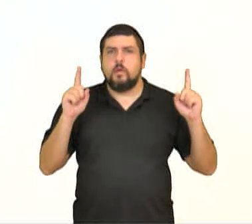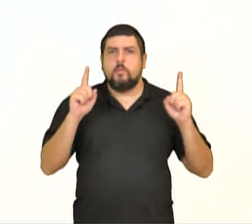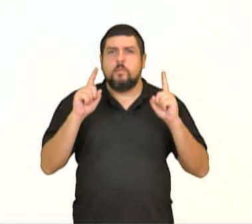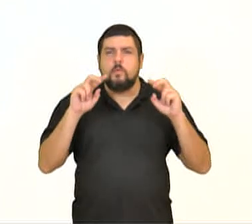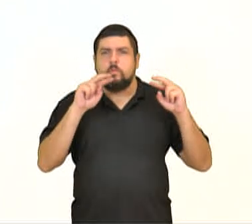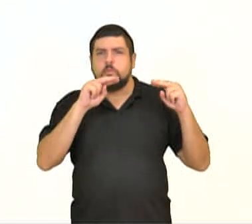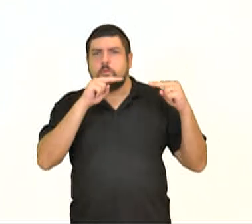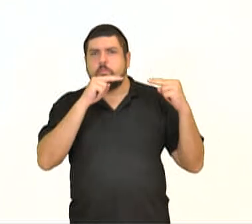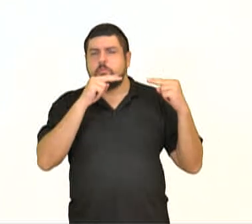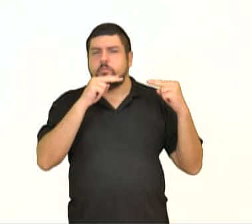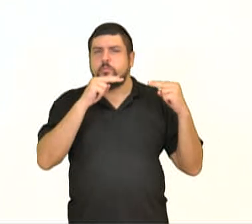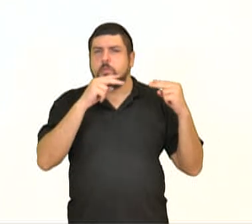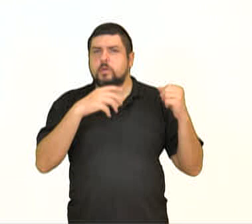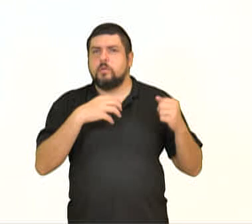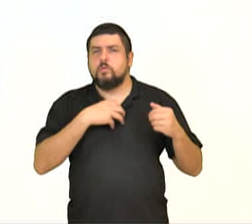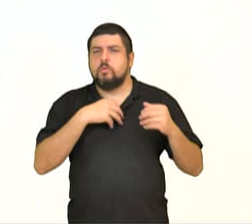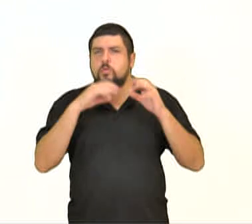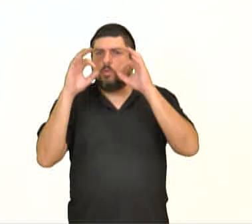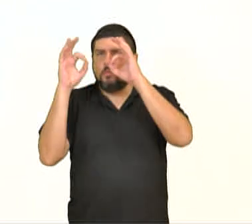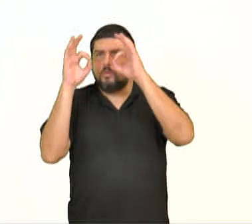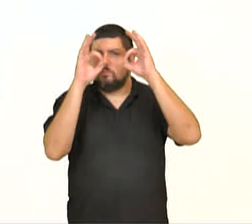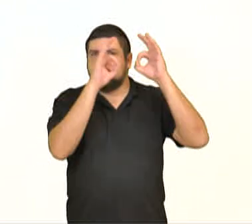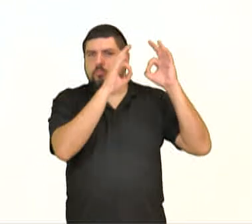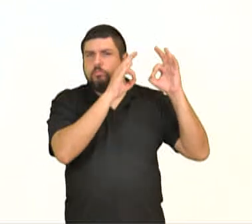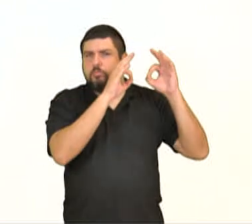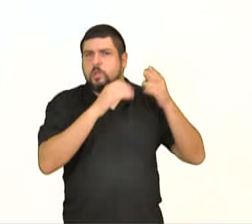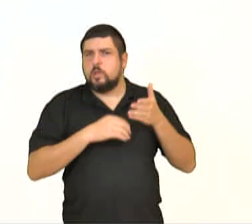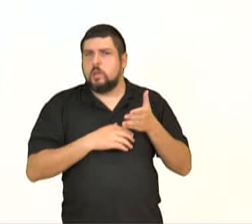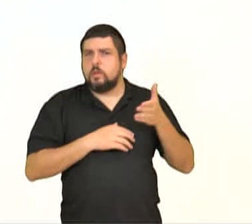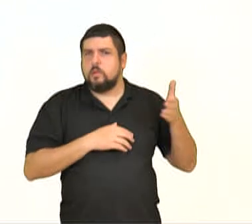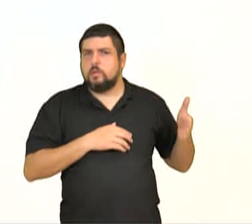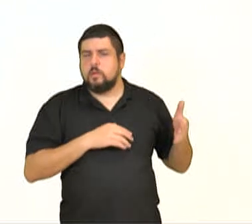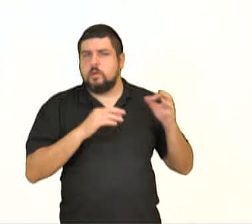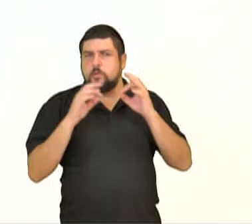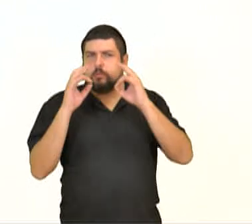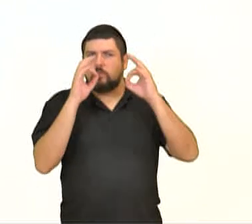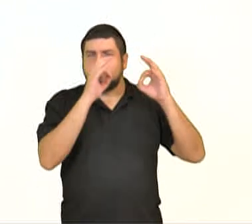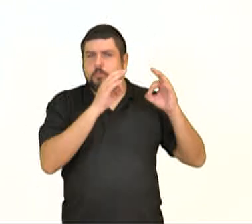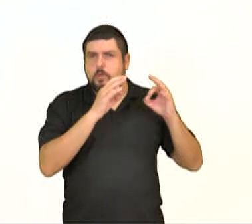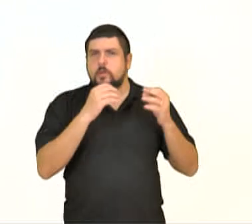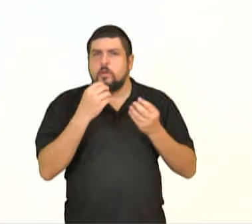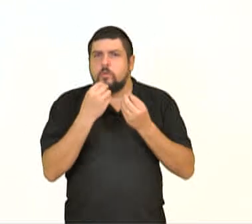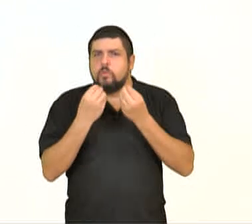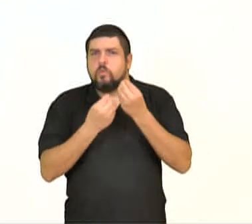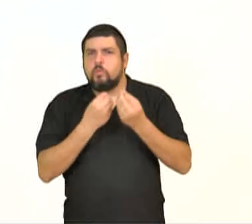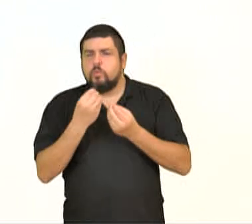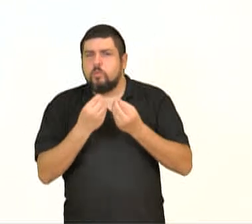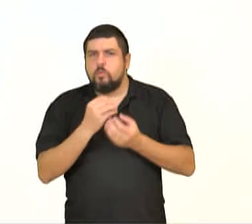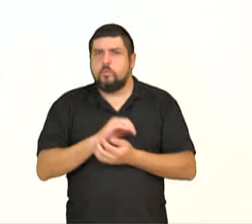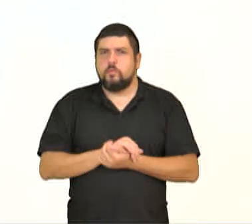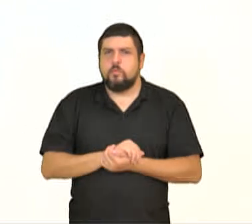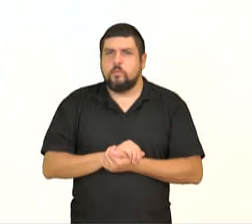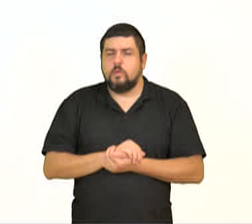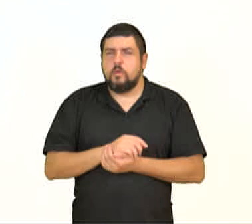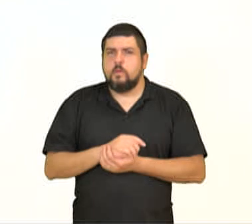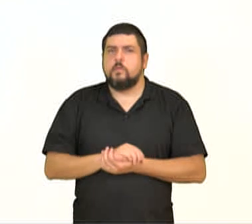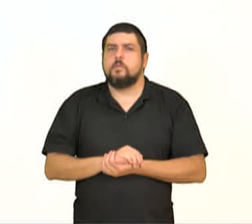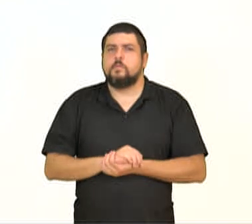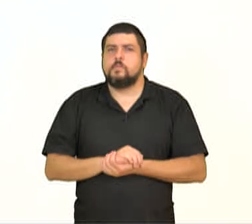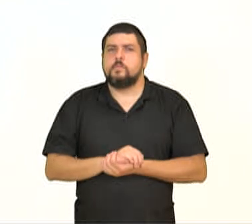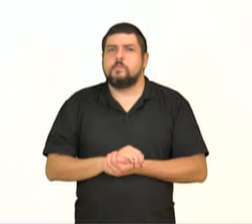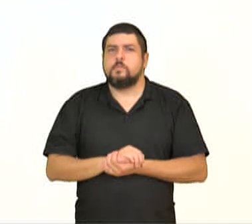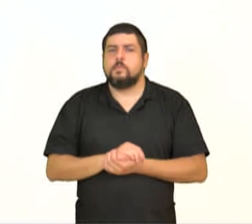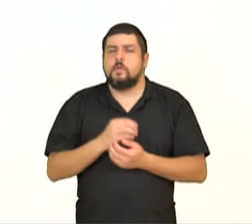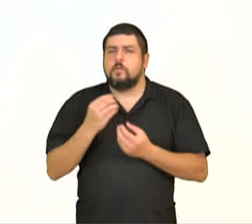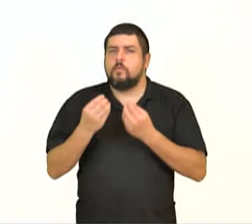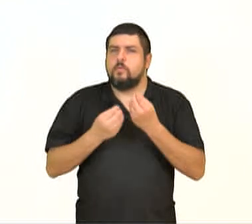ler a charge, o artigo de opinião, a reportagem, a notícia, seja lá o que for que esteja ali na matéria,